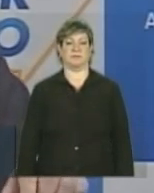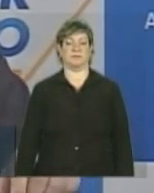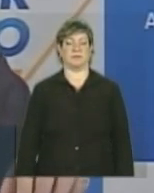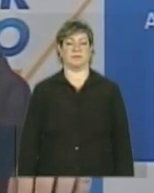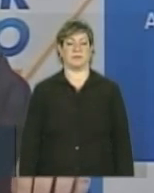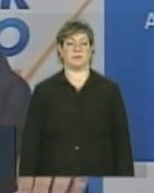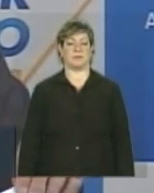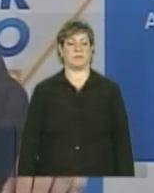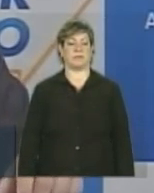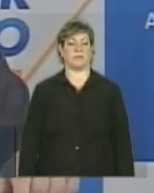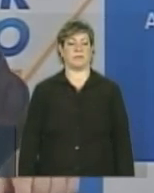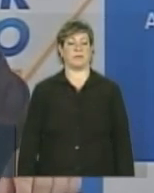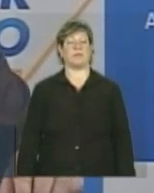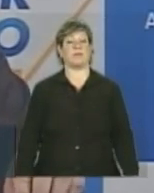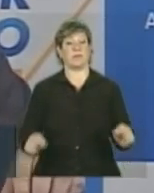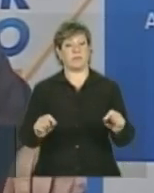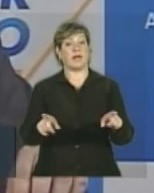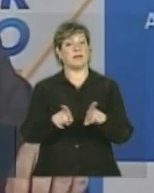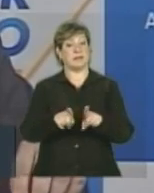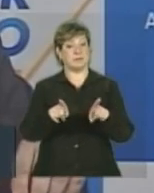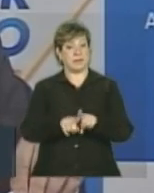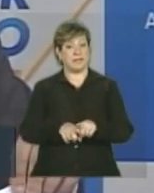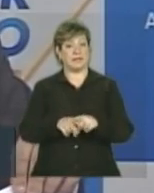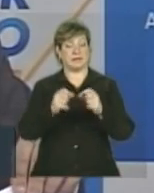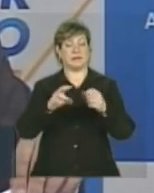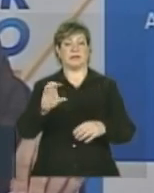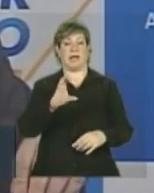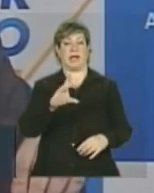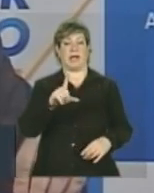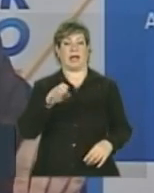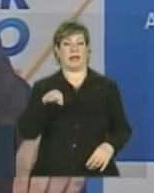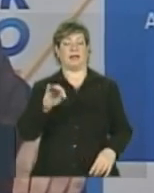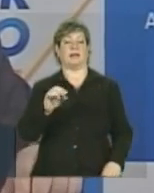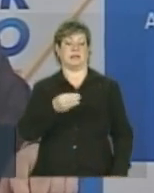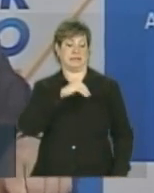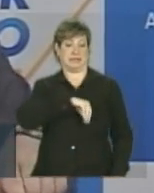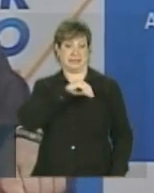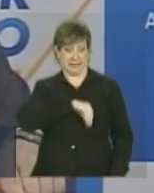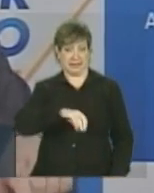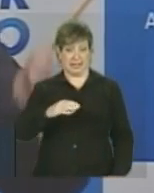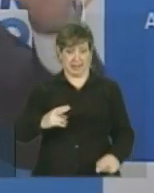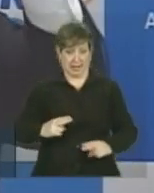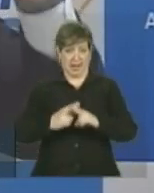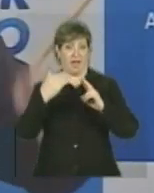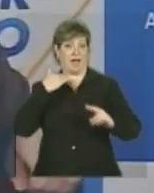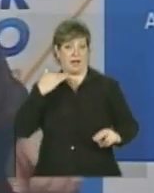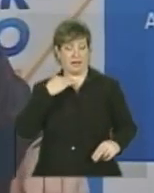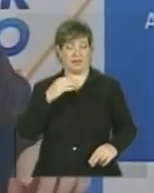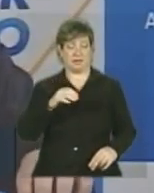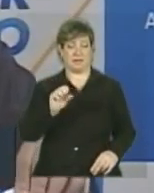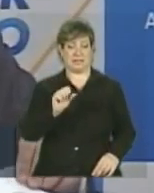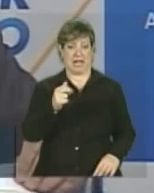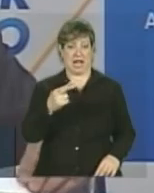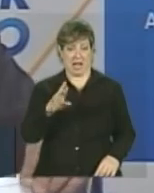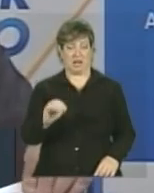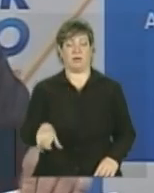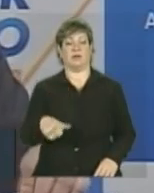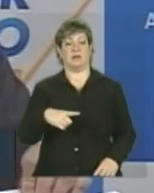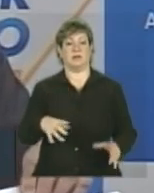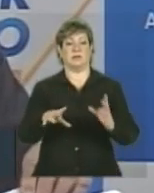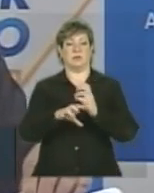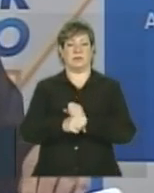E aí também um exemplo do cliente salário que tenha 3.500, ele vai economizar R$3.500 no empréstimo de